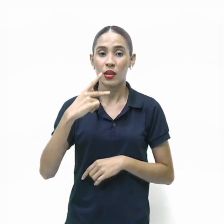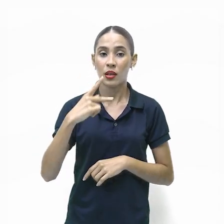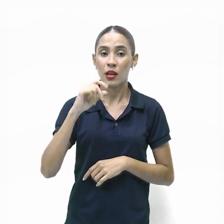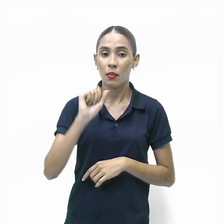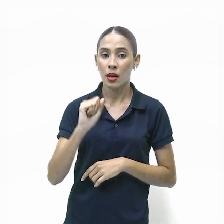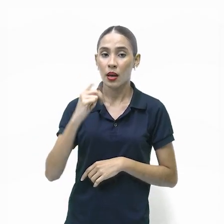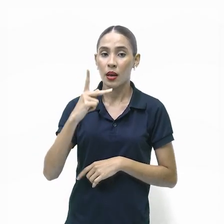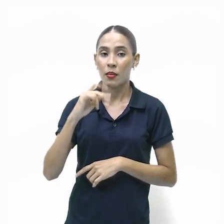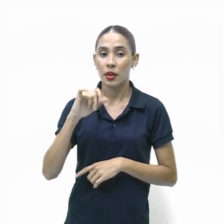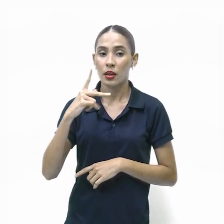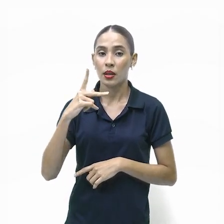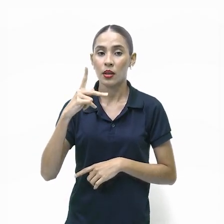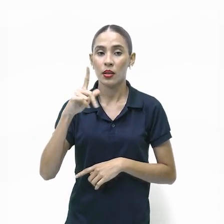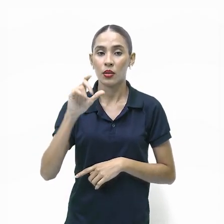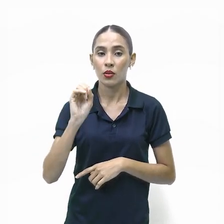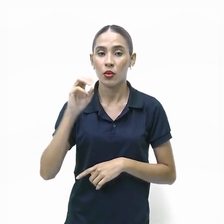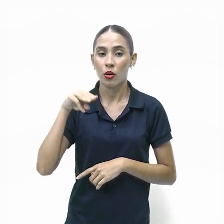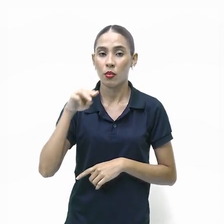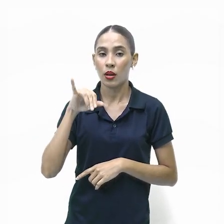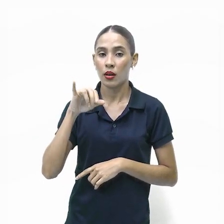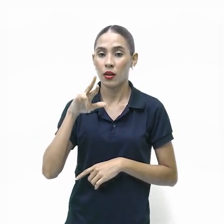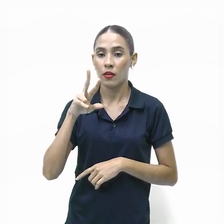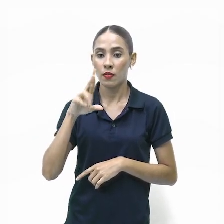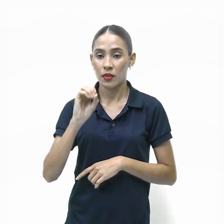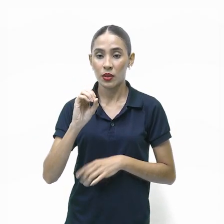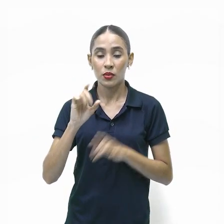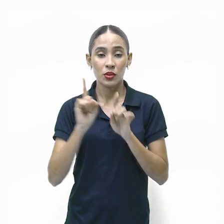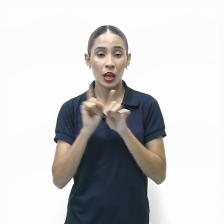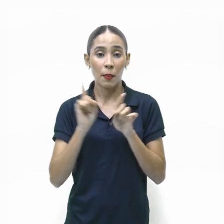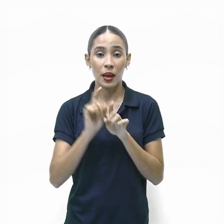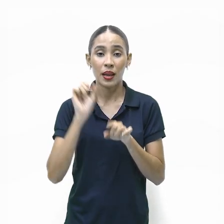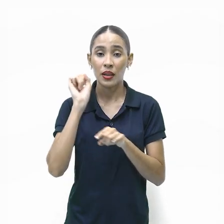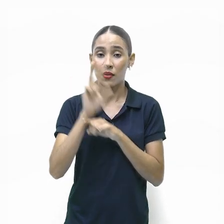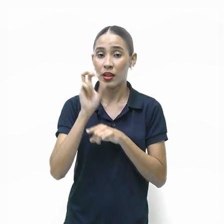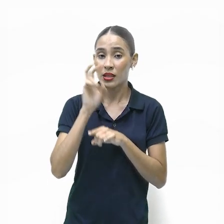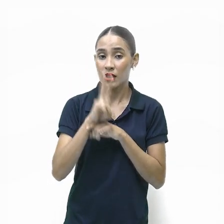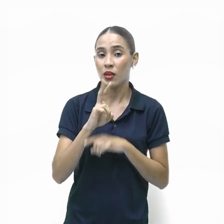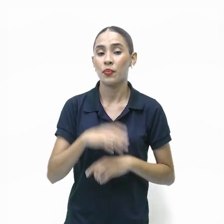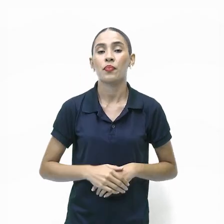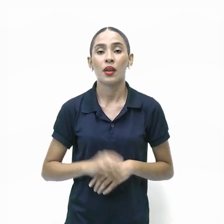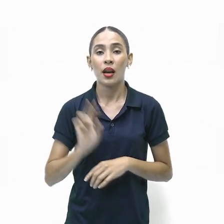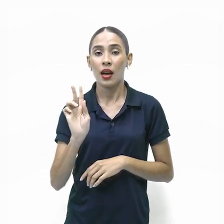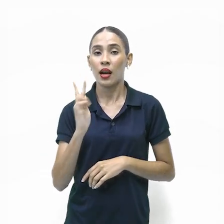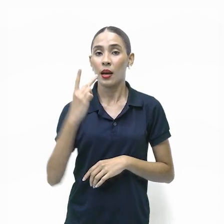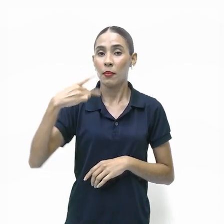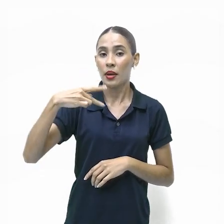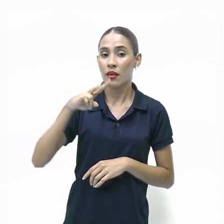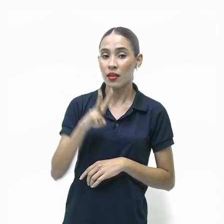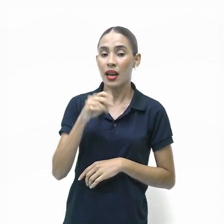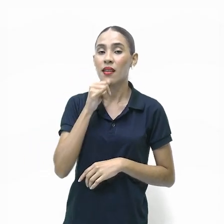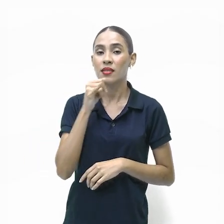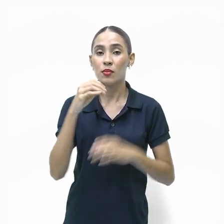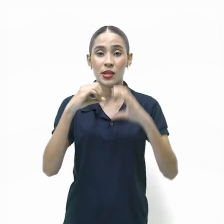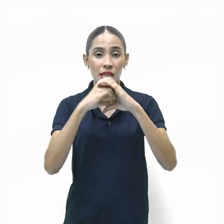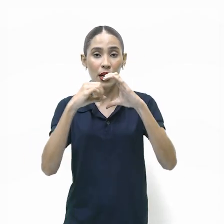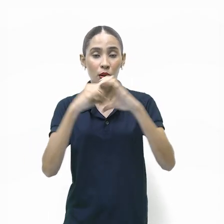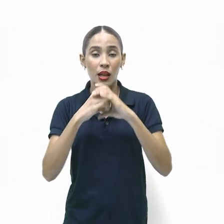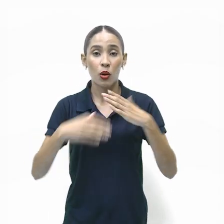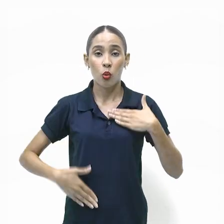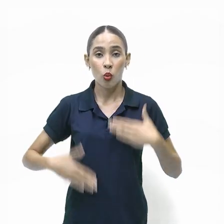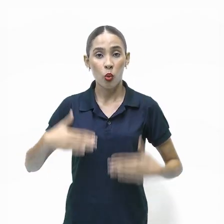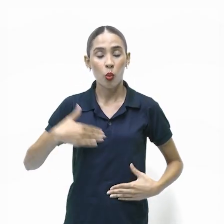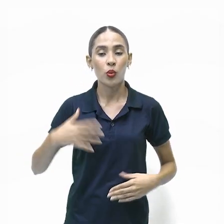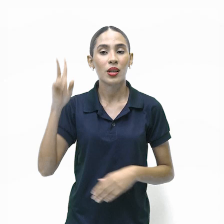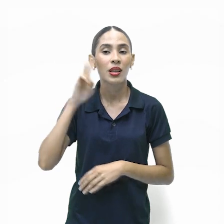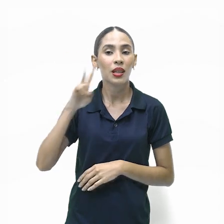papilomavírus humano, né, o HPV. A gente observa a infecção por HPV nas células do corpo, né? Lembrando aí que